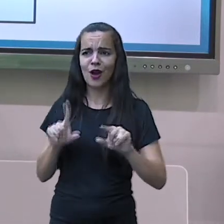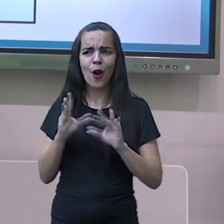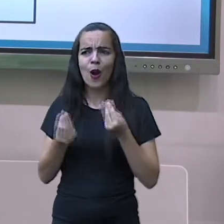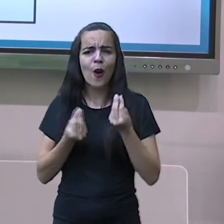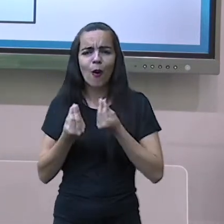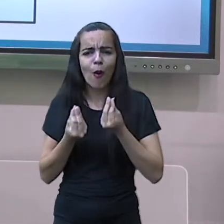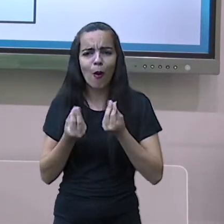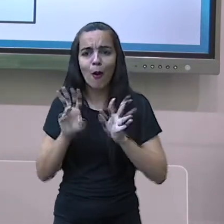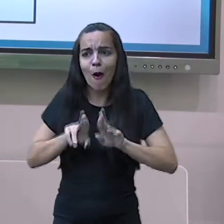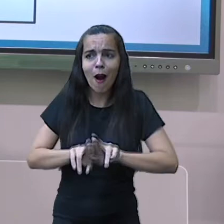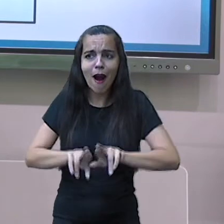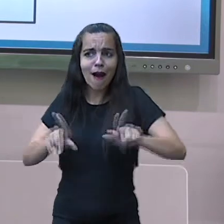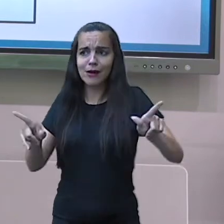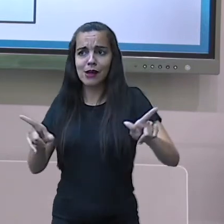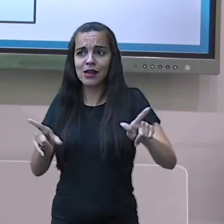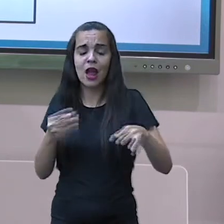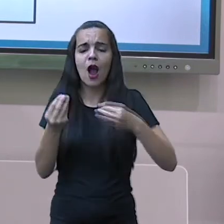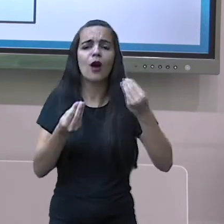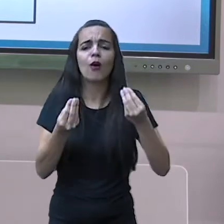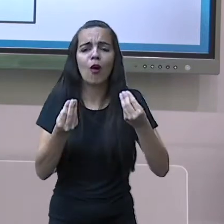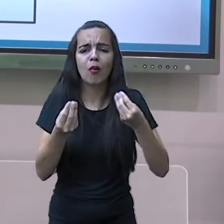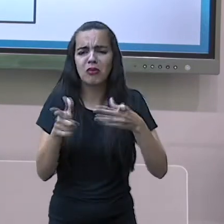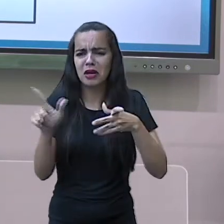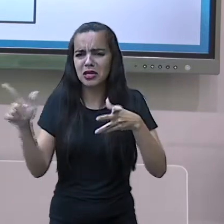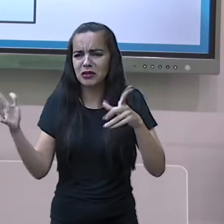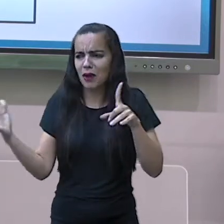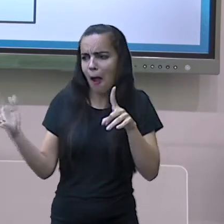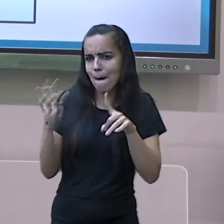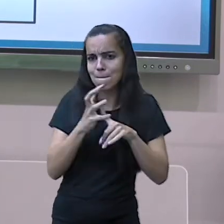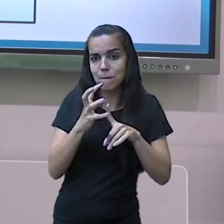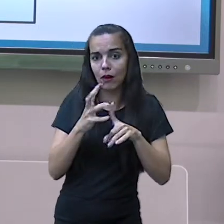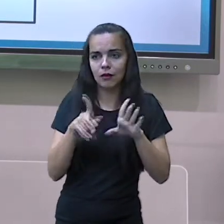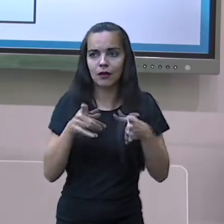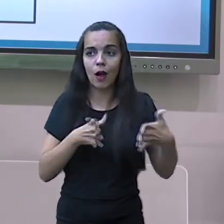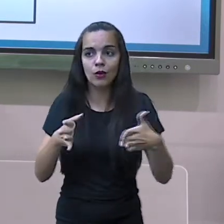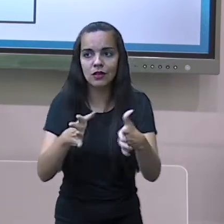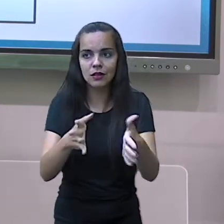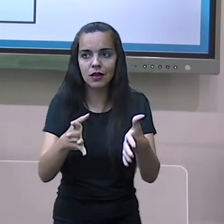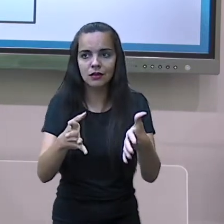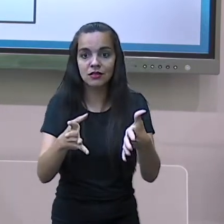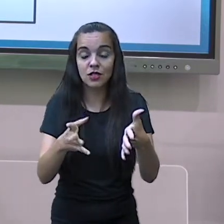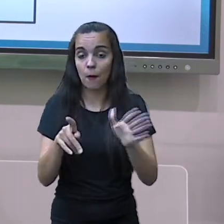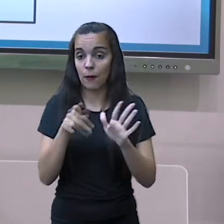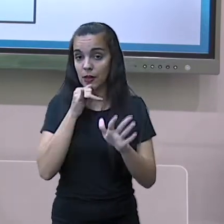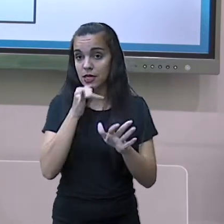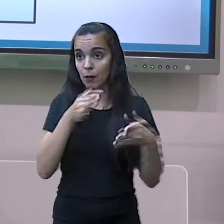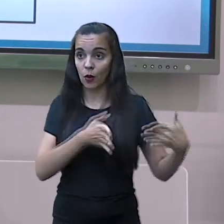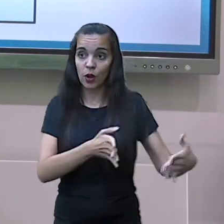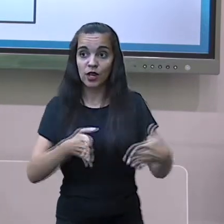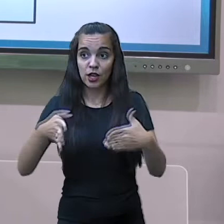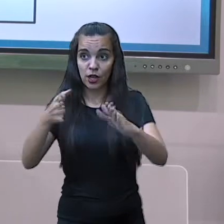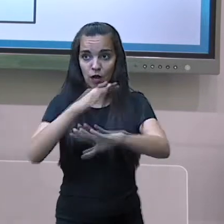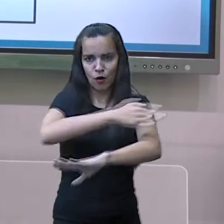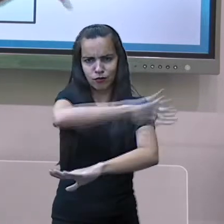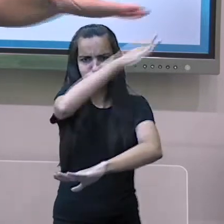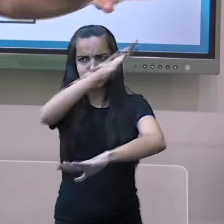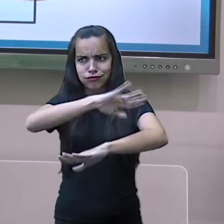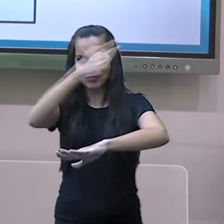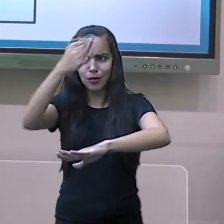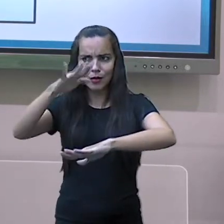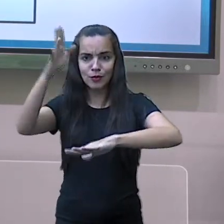Qual a diferença? Como é que isso vai impactar a minha vida? O rio de planalto, nós vamos chamar de rio